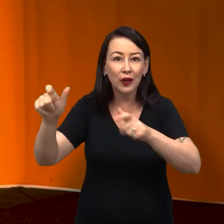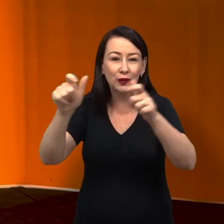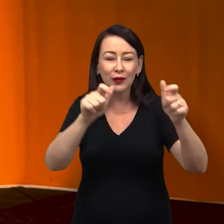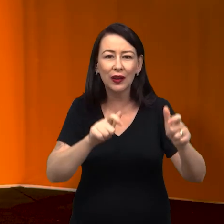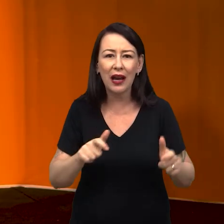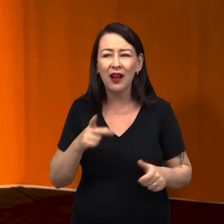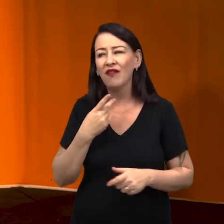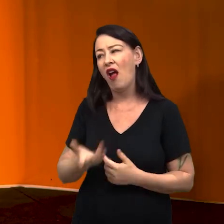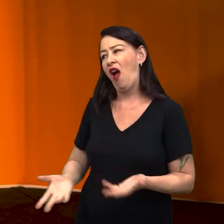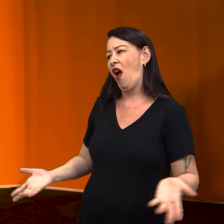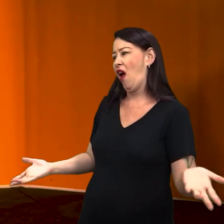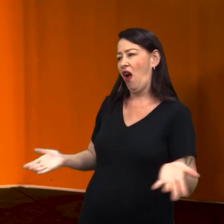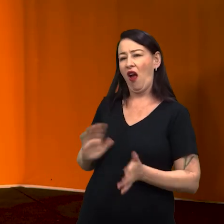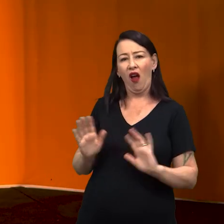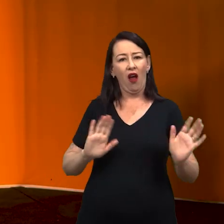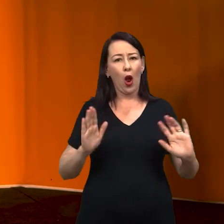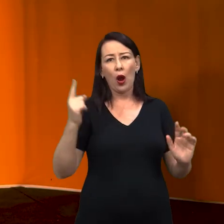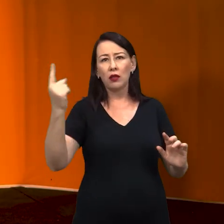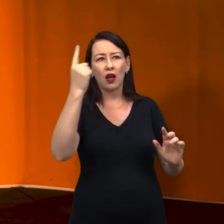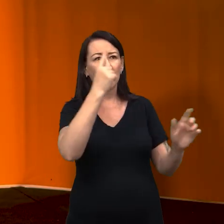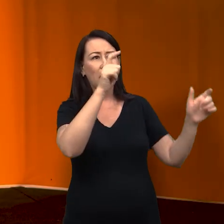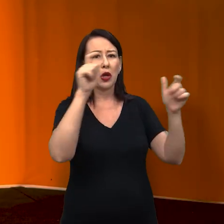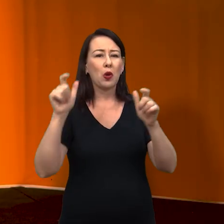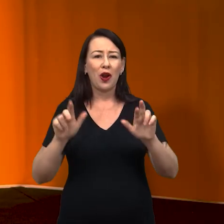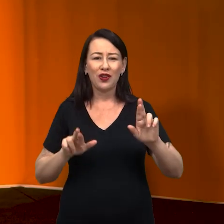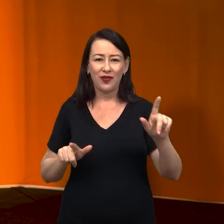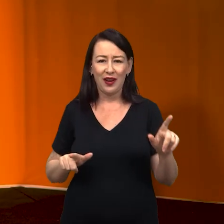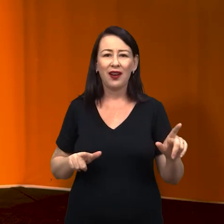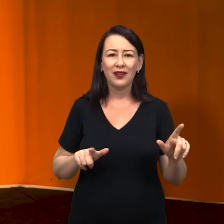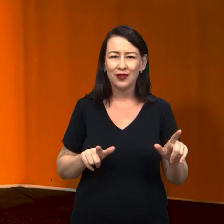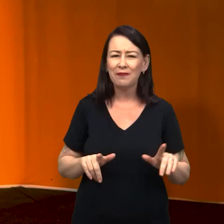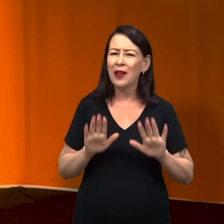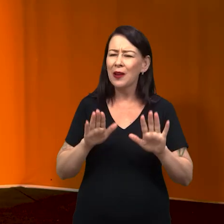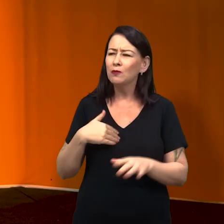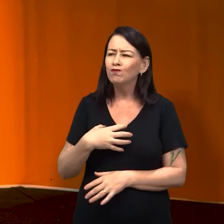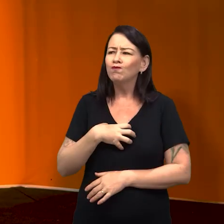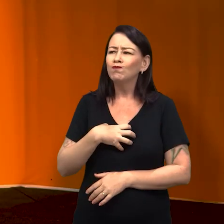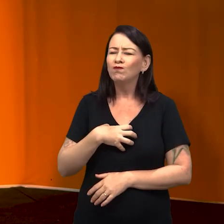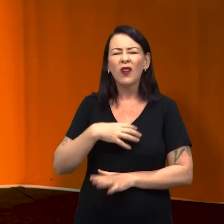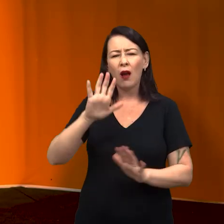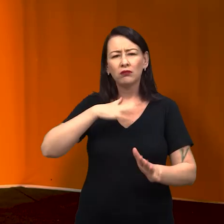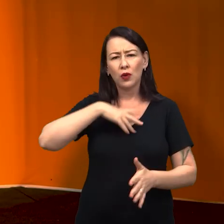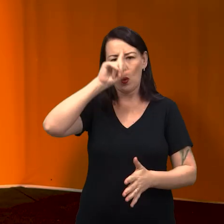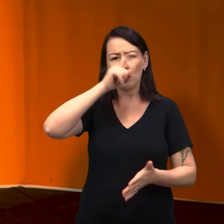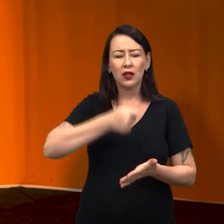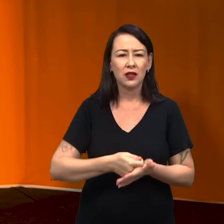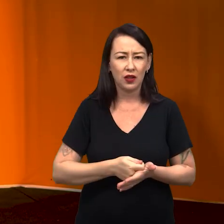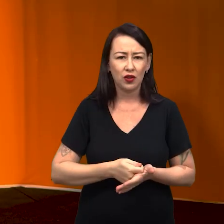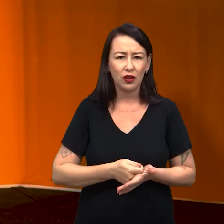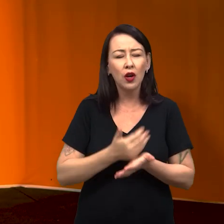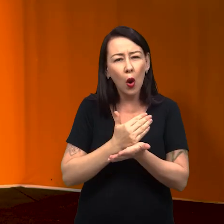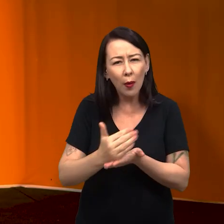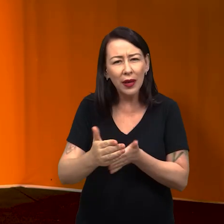lugar é diferente do outro. Né? Então, foi aí que eu resolvo mesmo fazer um estudo